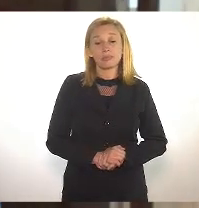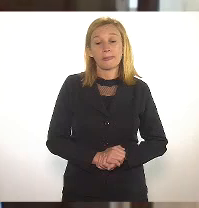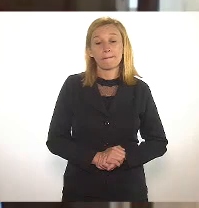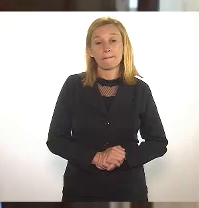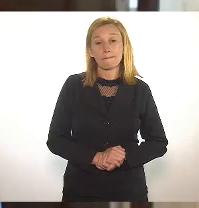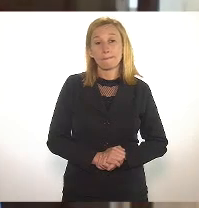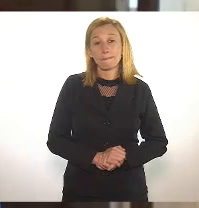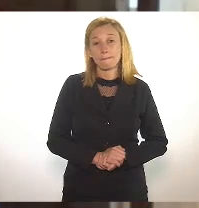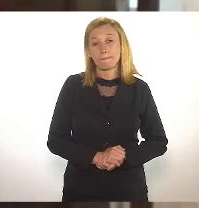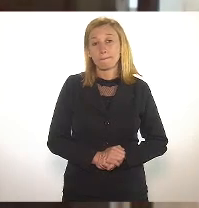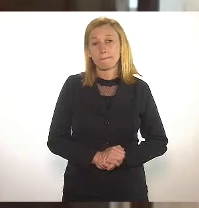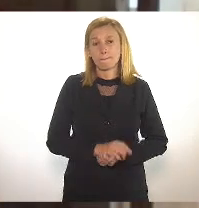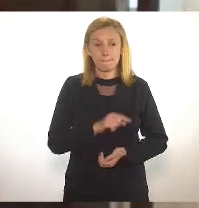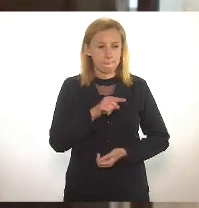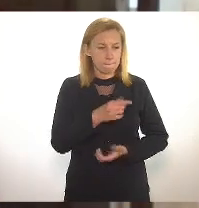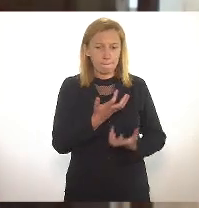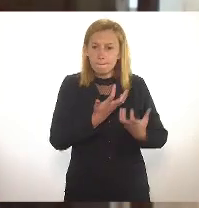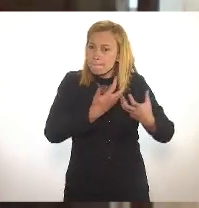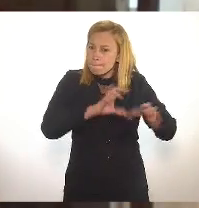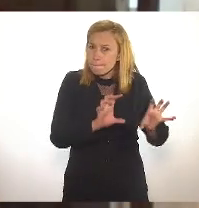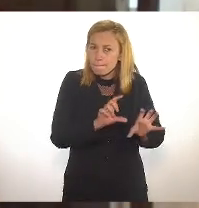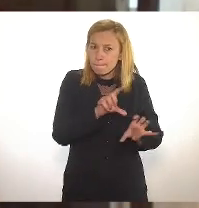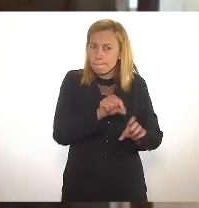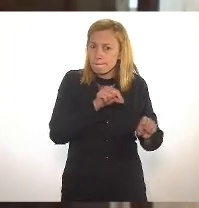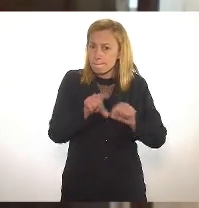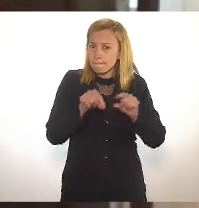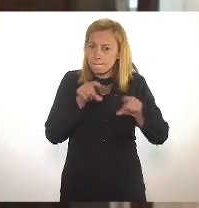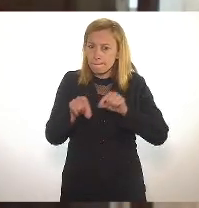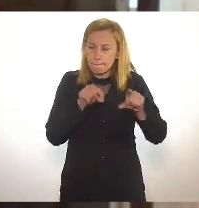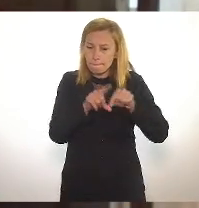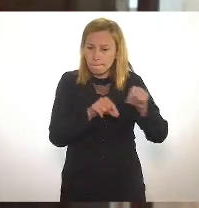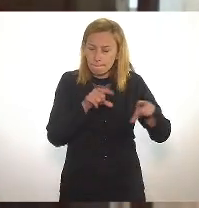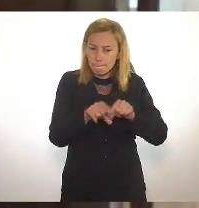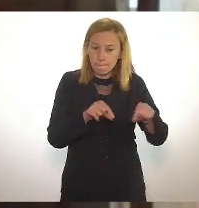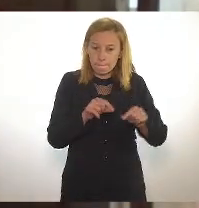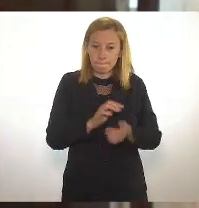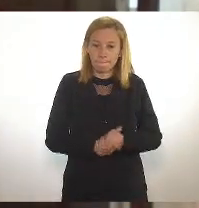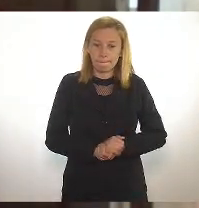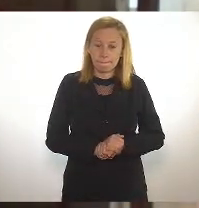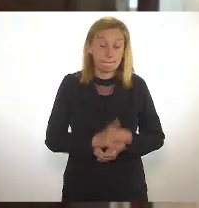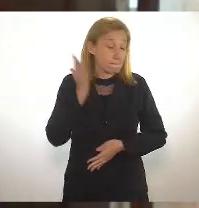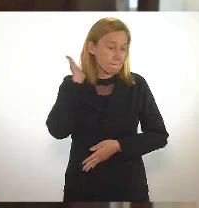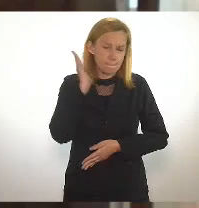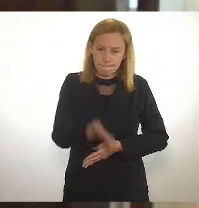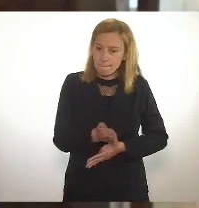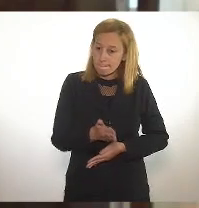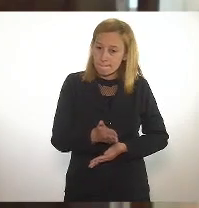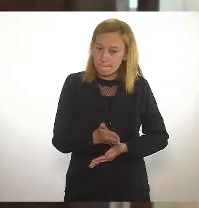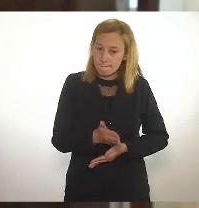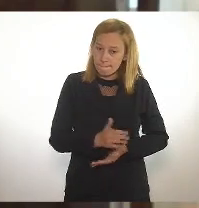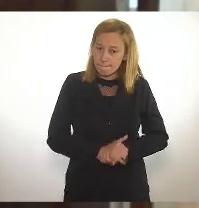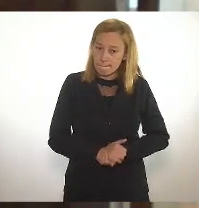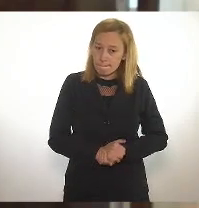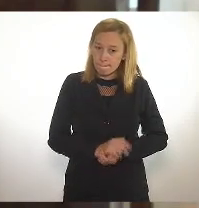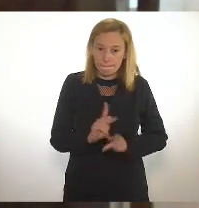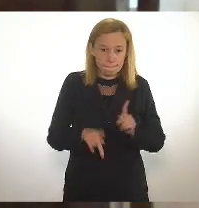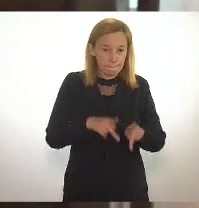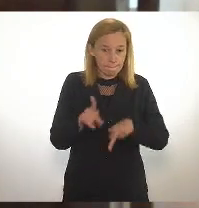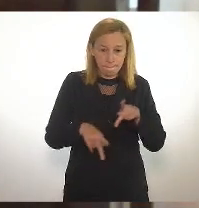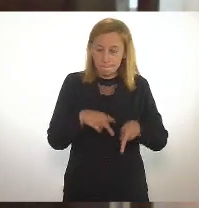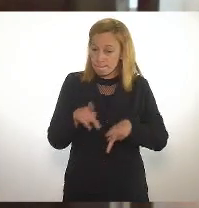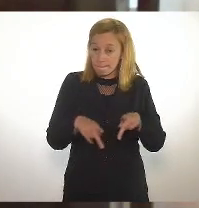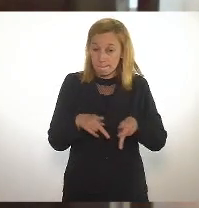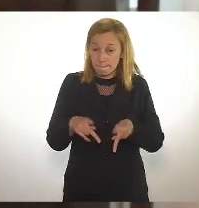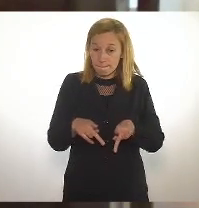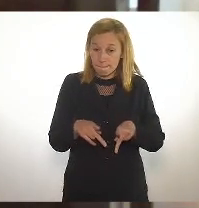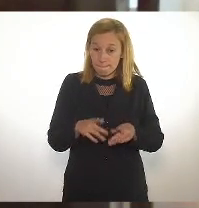E eles não querem que essas escolhas sejam absolutamente diretas pela população,